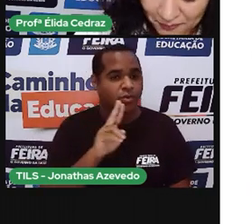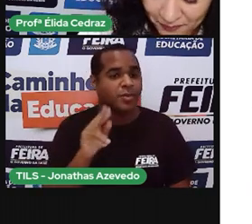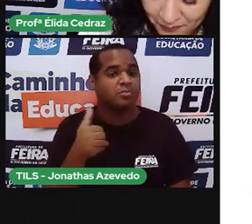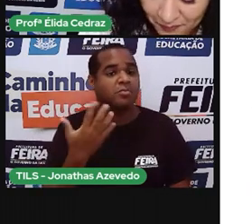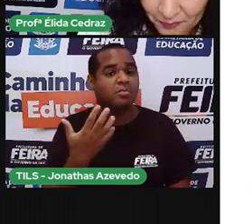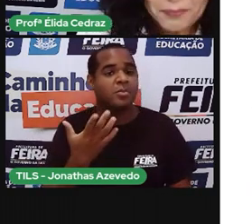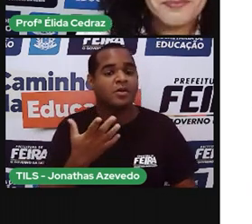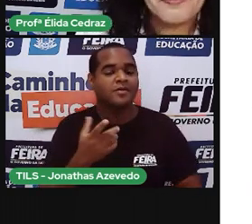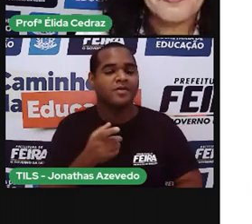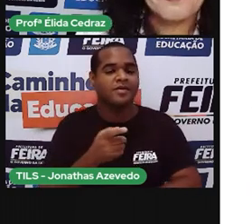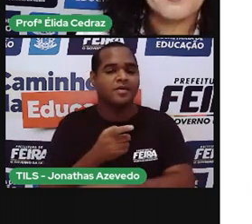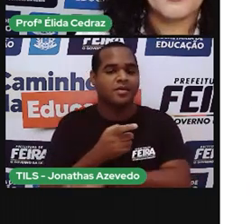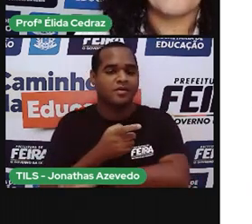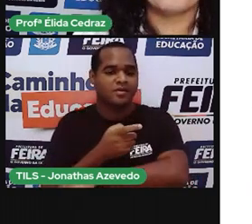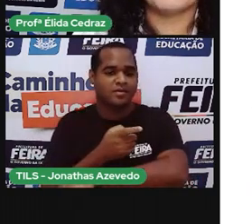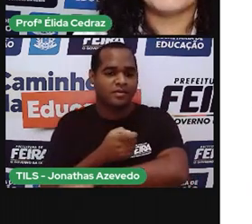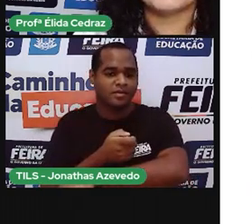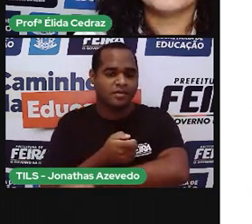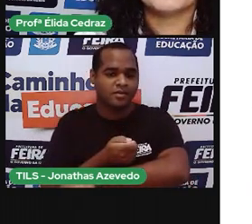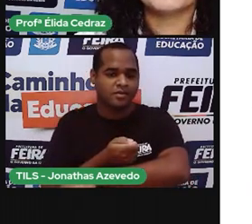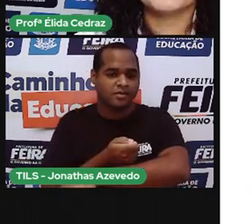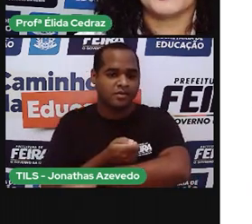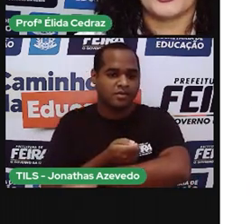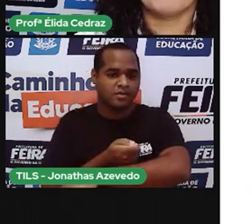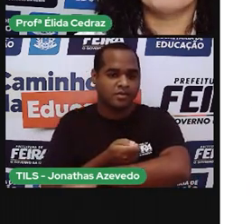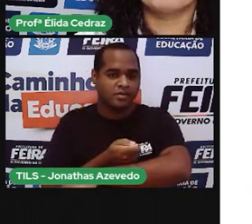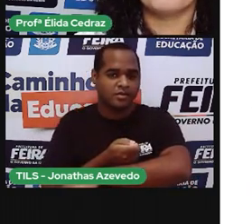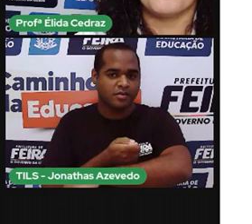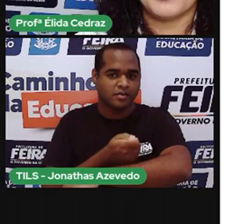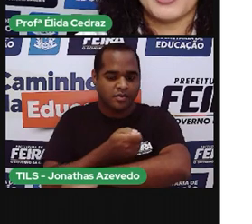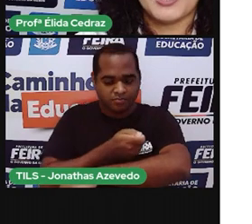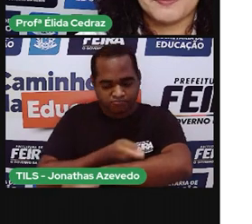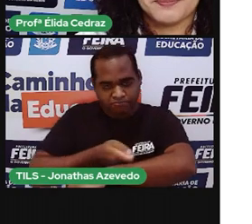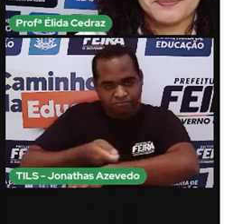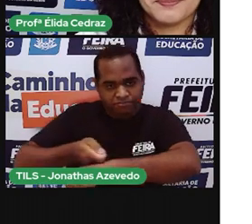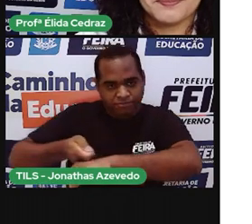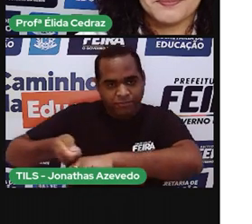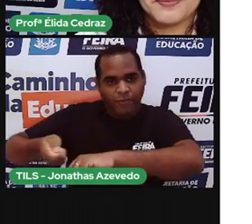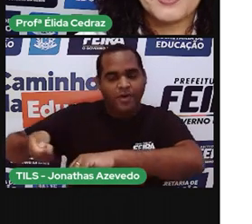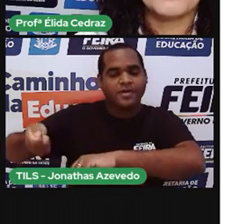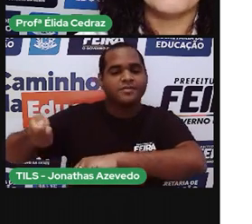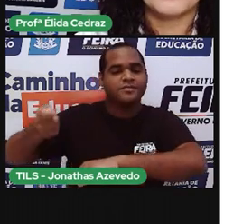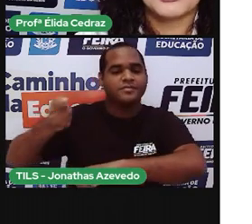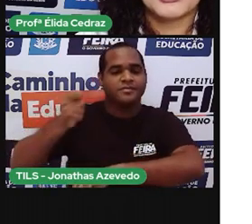dele? O nome dele é xilofone.